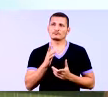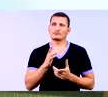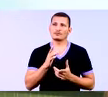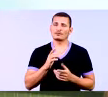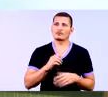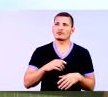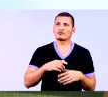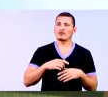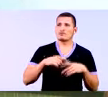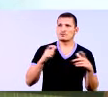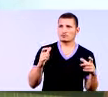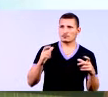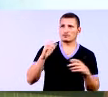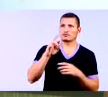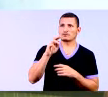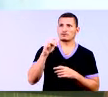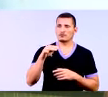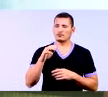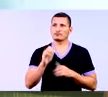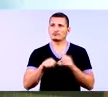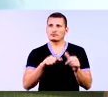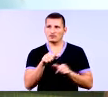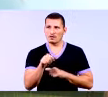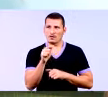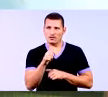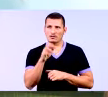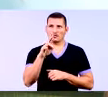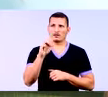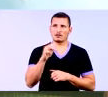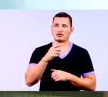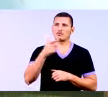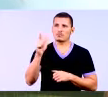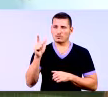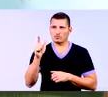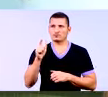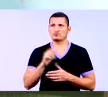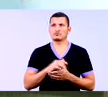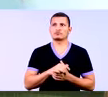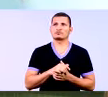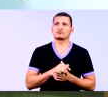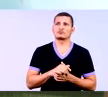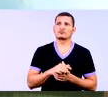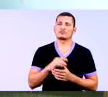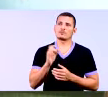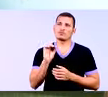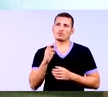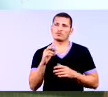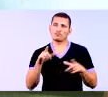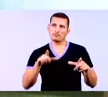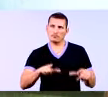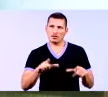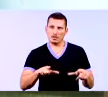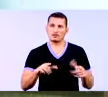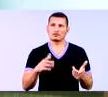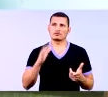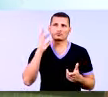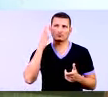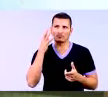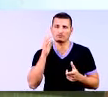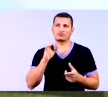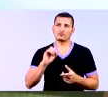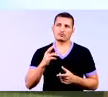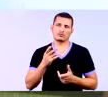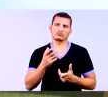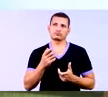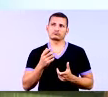a memória, basta eu trocar essa memória por uma outra memória, ou trocando a placa-mãe eu resolvo, ou não vale a pena investir nessa máquina, é melhor eu comprar numa